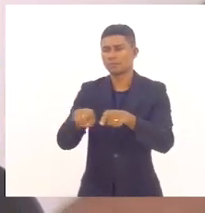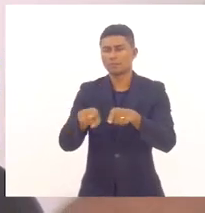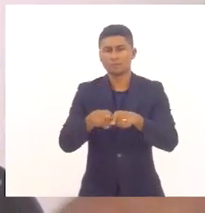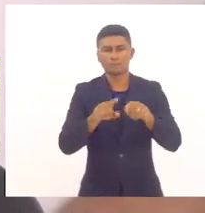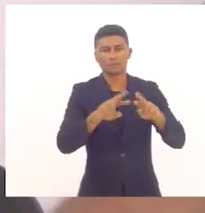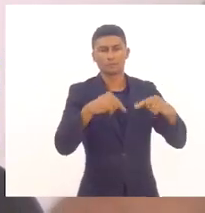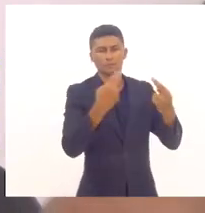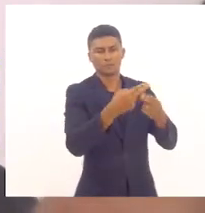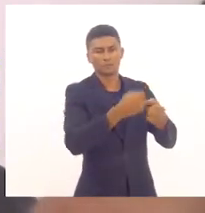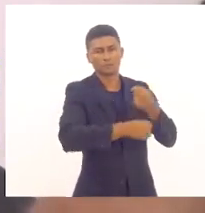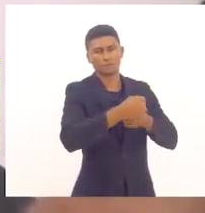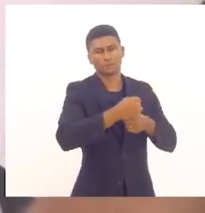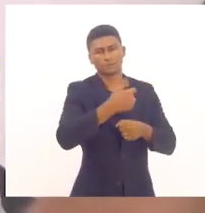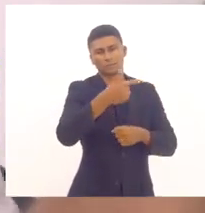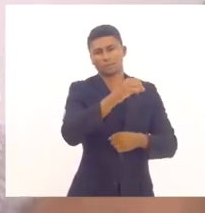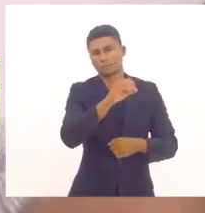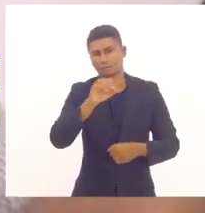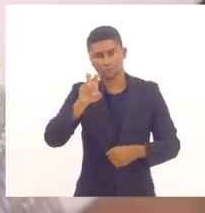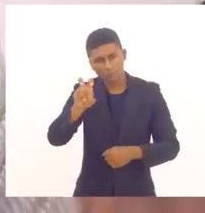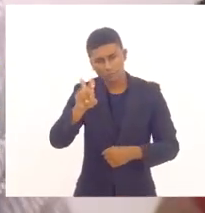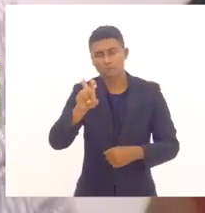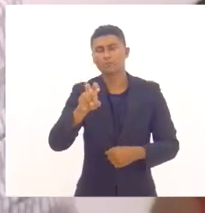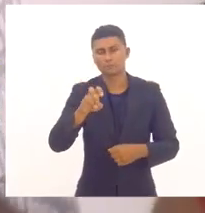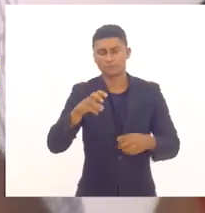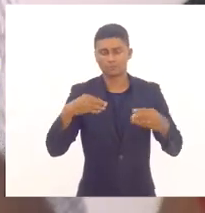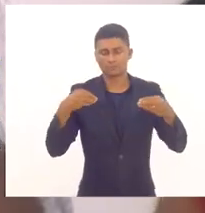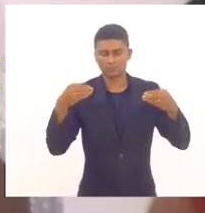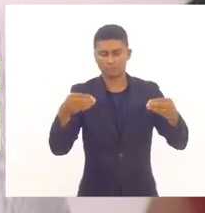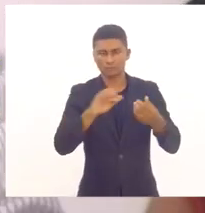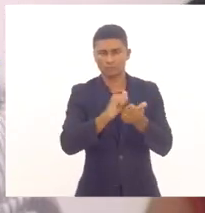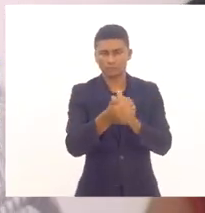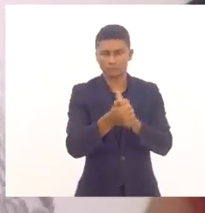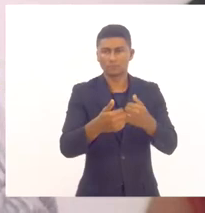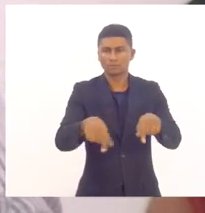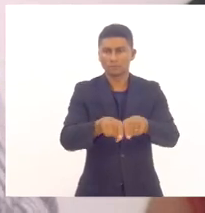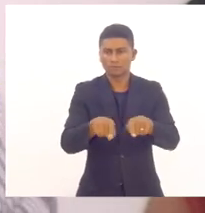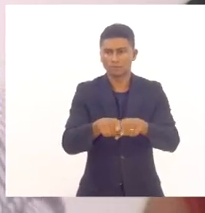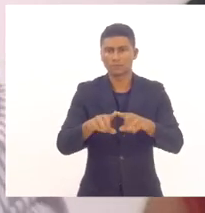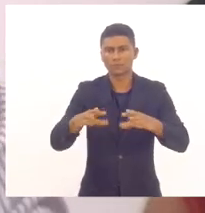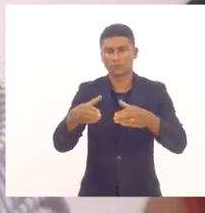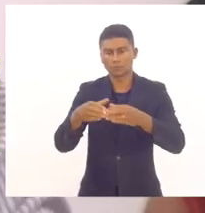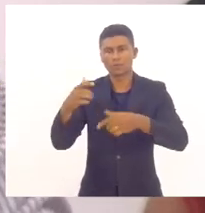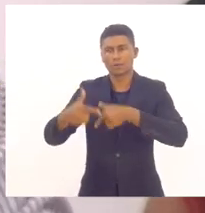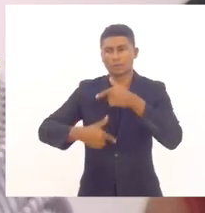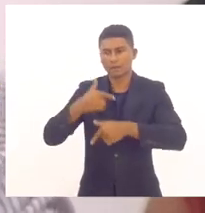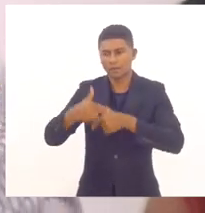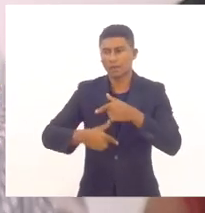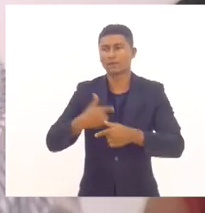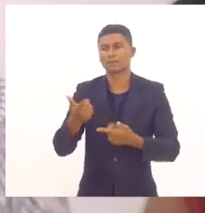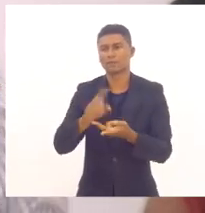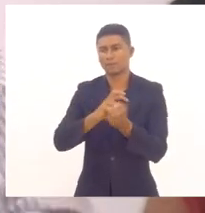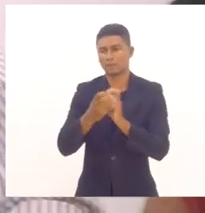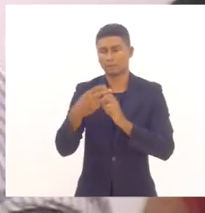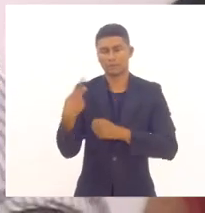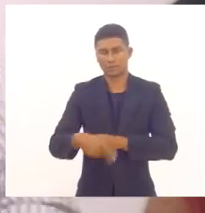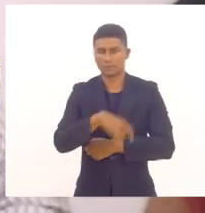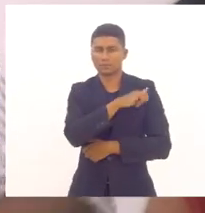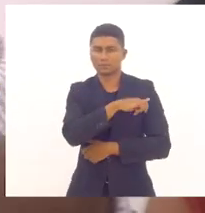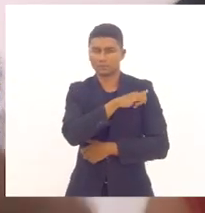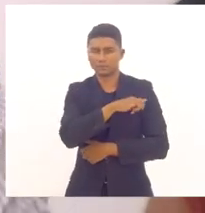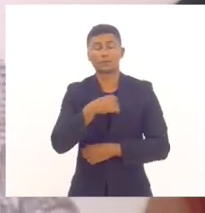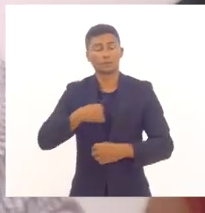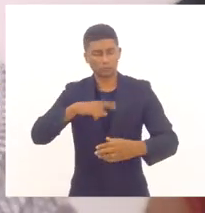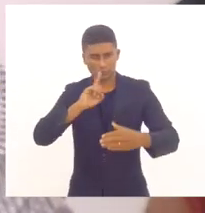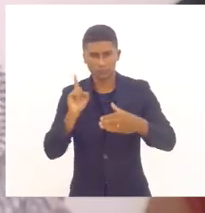lá em 2005, 2008, do Ministério dos Esportes, fiz parte do Grupo de Trabalho de Salvaguarda da Capoeira do Rio de Janeiro, que conseguiu